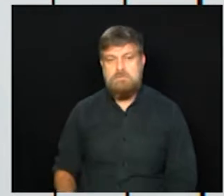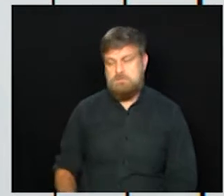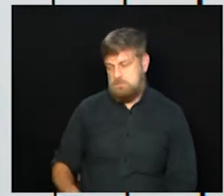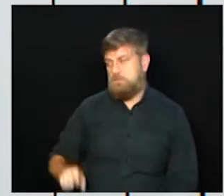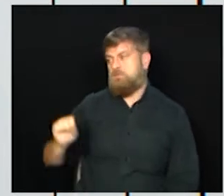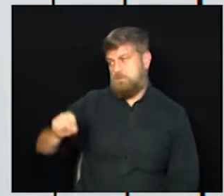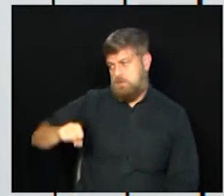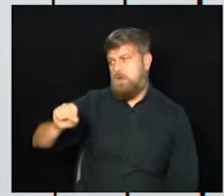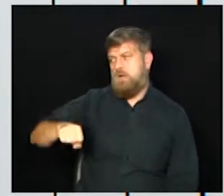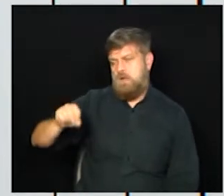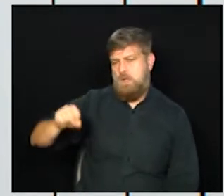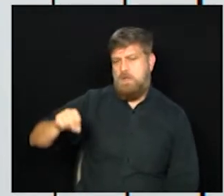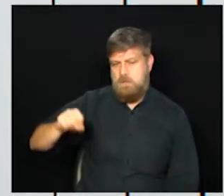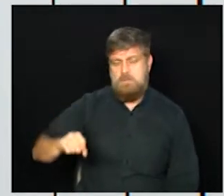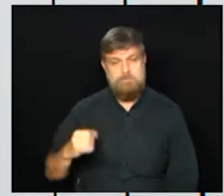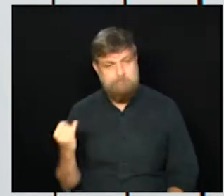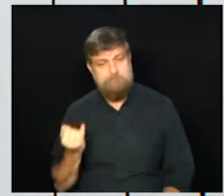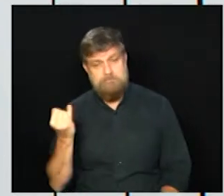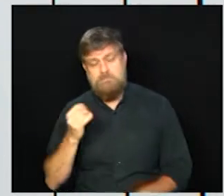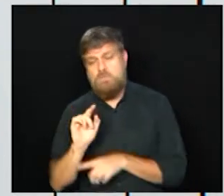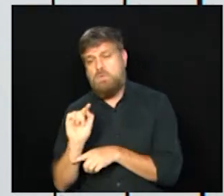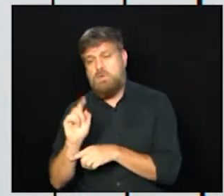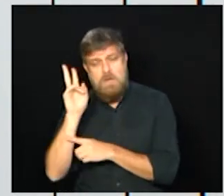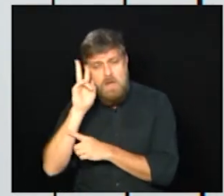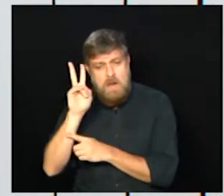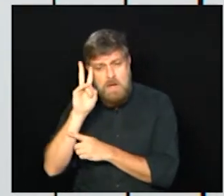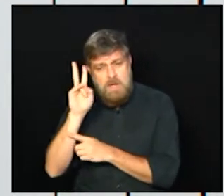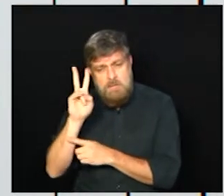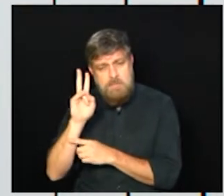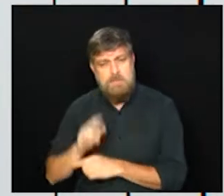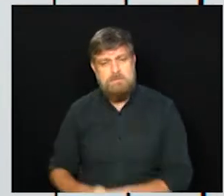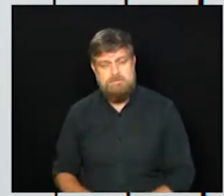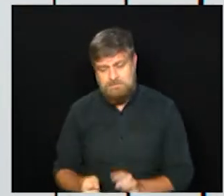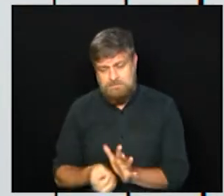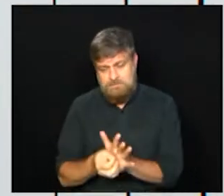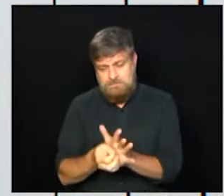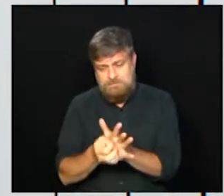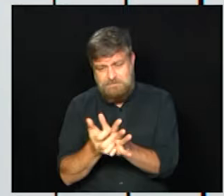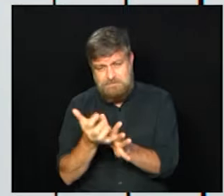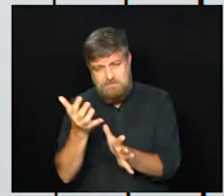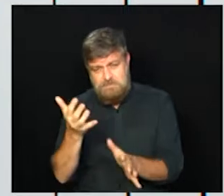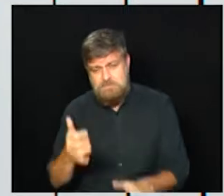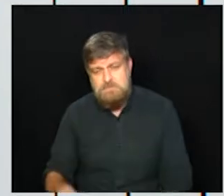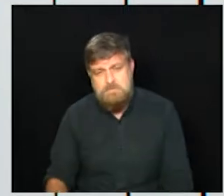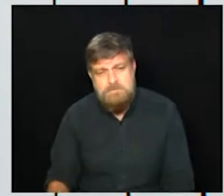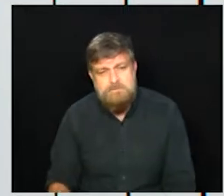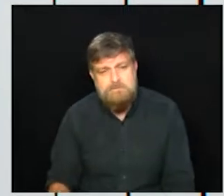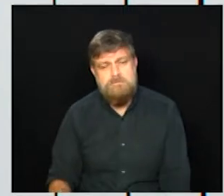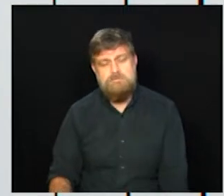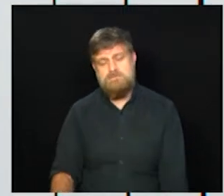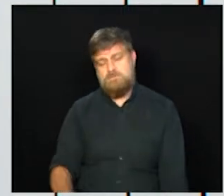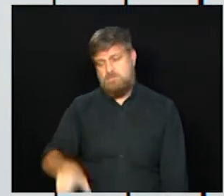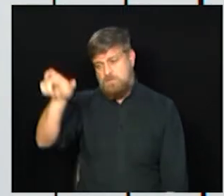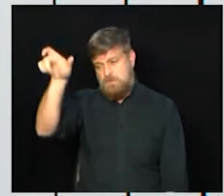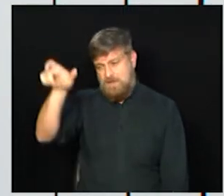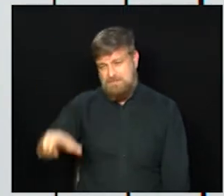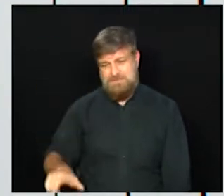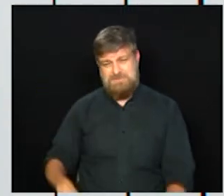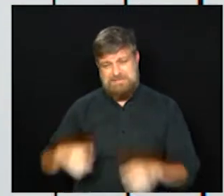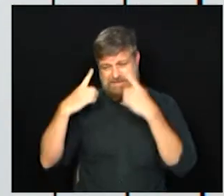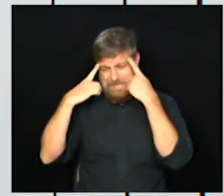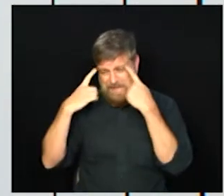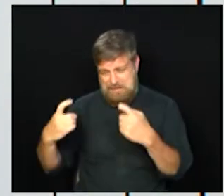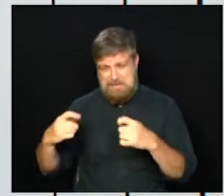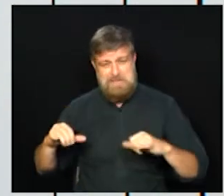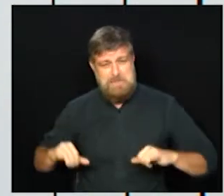né? É importante lembrar que muitas vezes a pessoa que está sendo agredida ela não